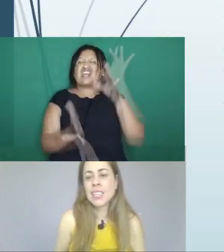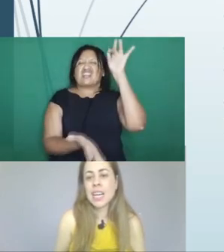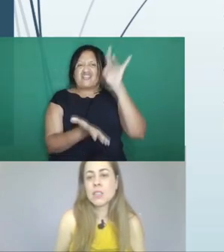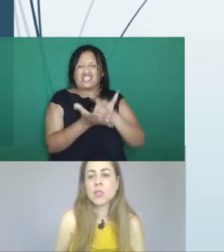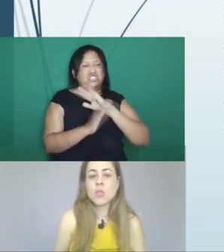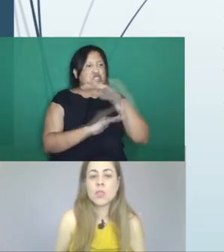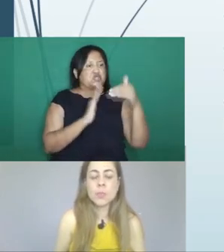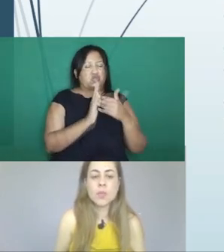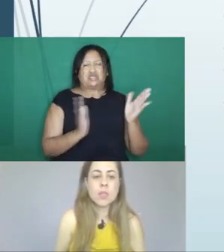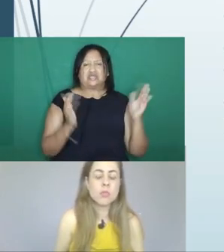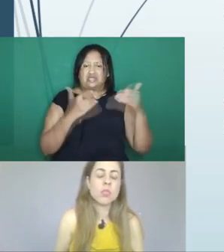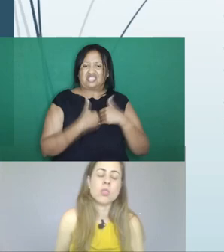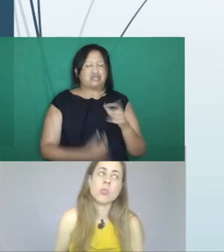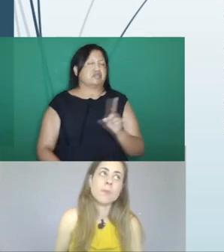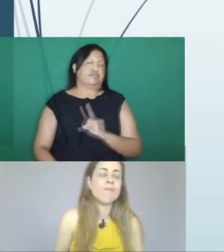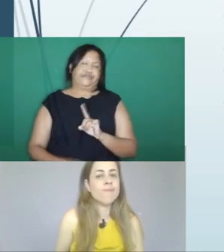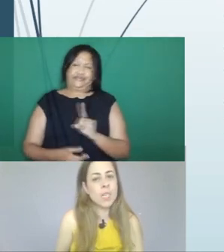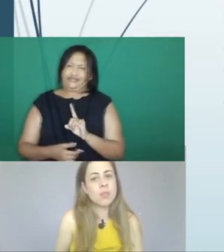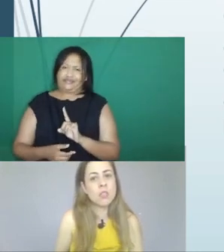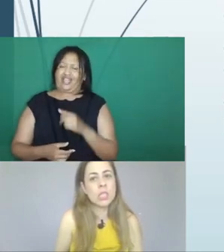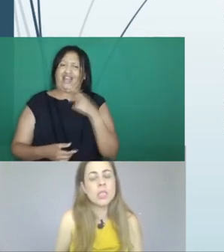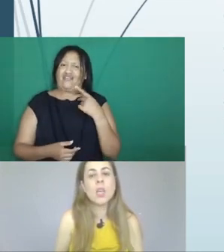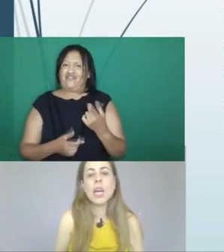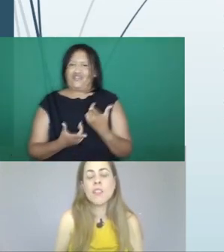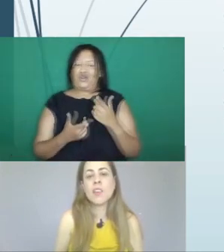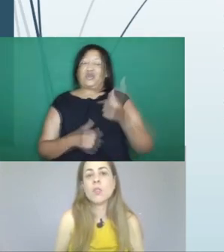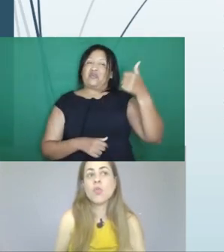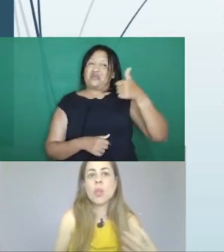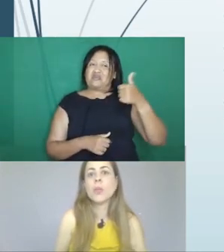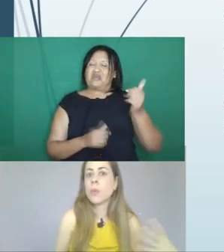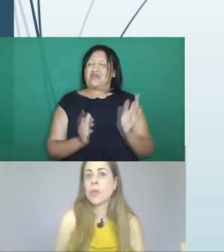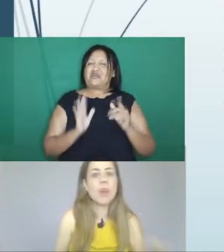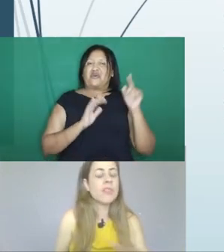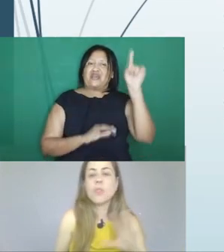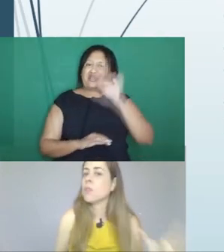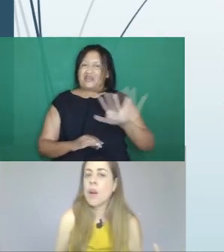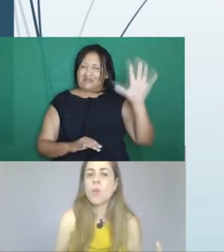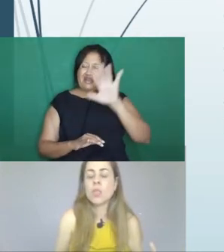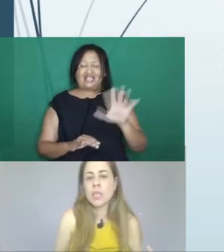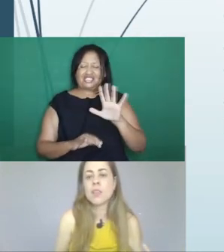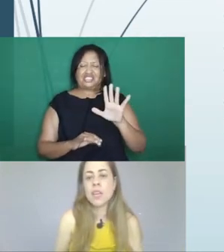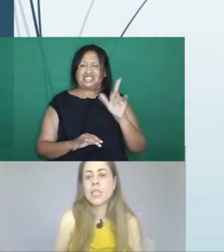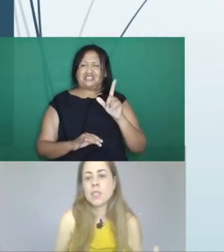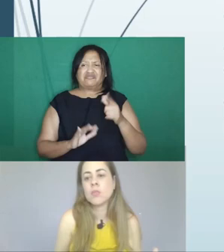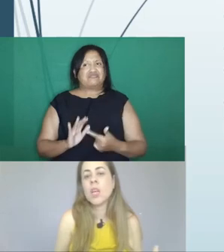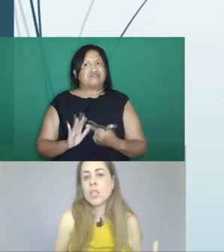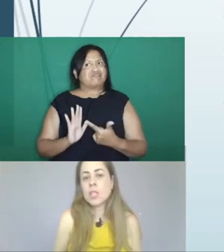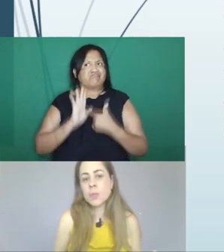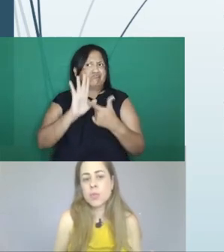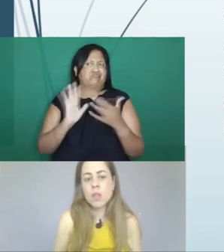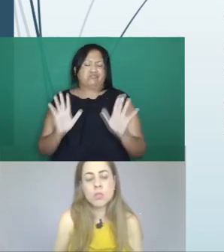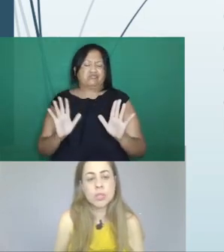da realidade todas as pessoas autistas não né gente ela falou que justamente o primeiro gráfico não dá conta dessa variação